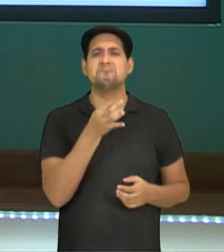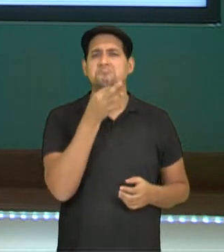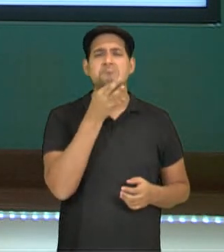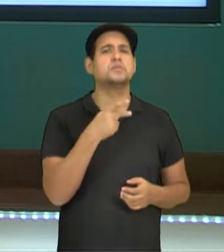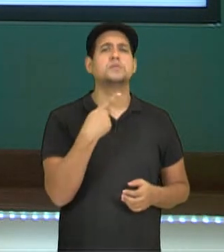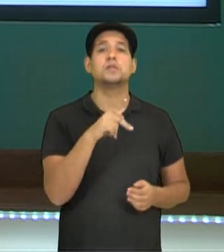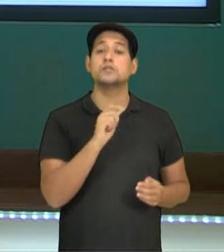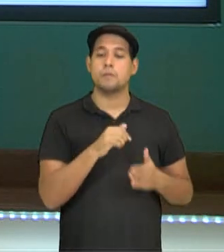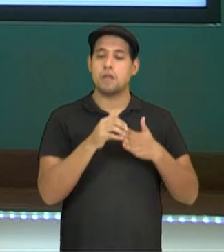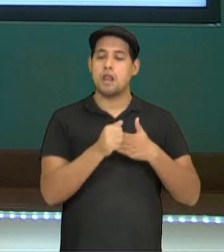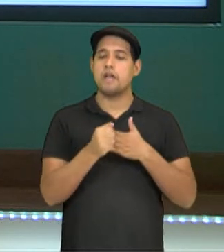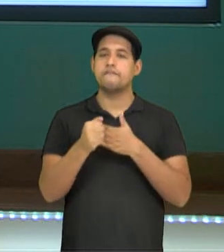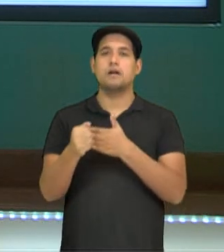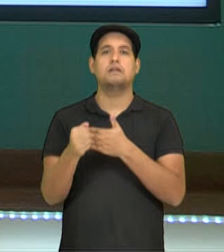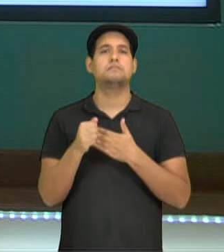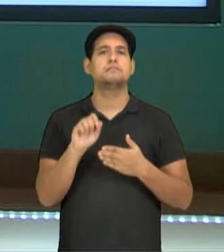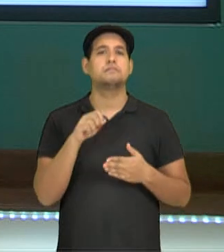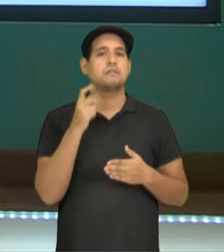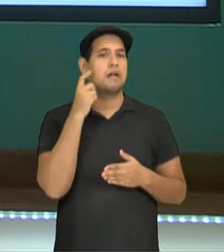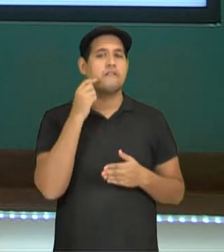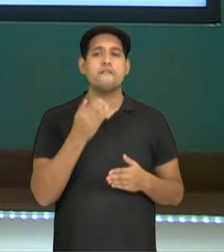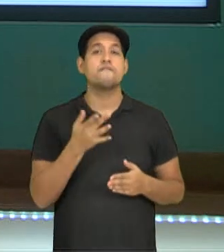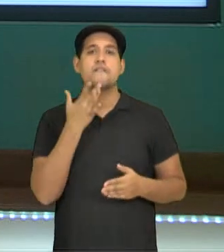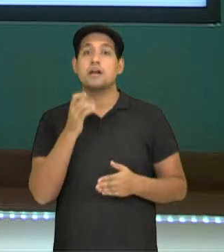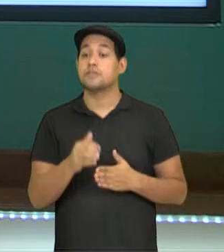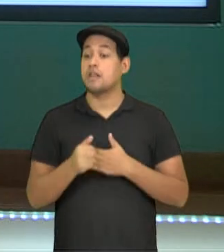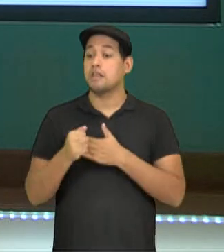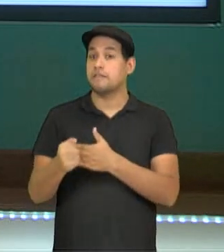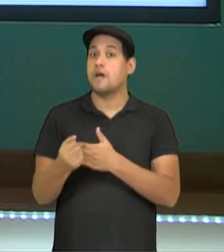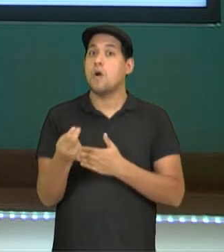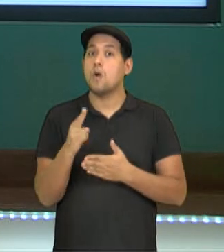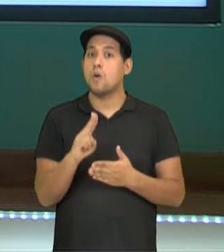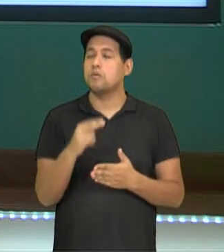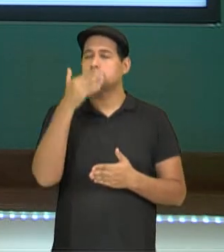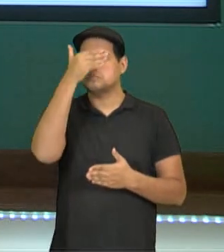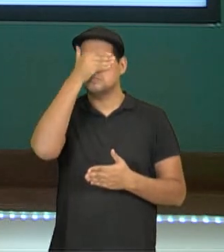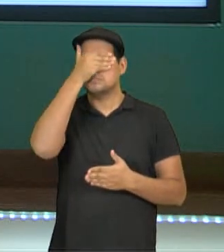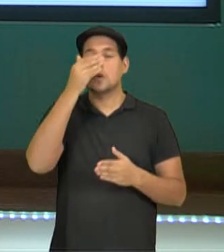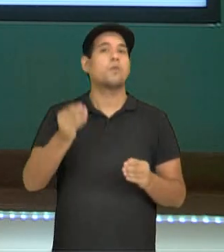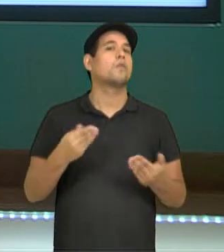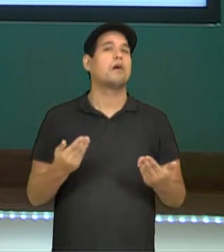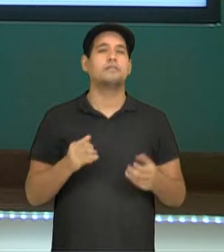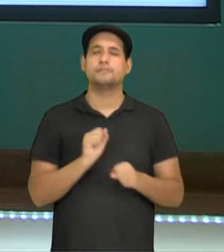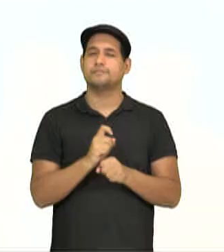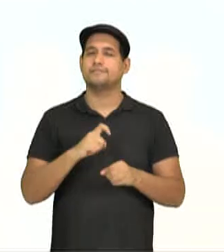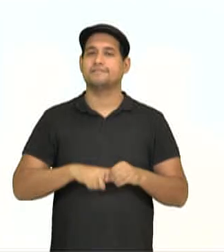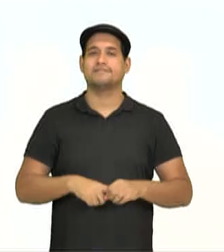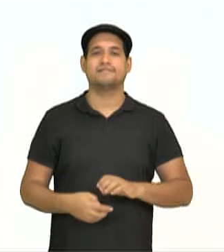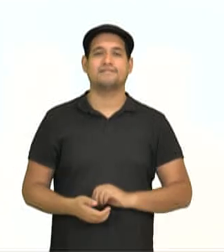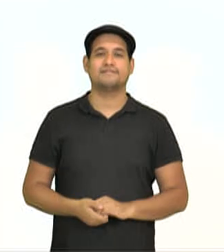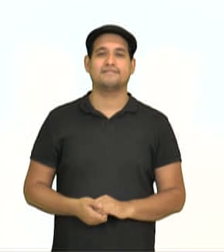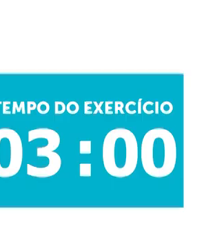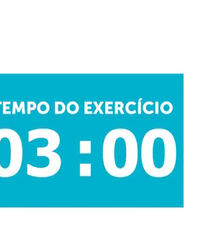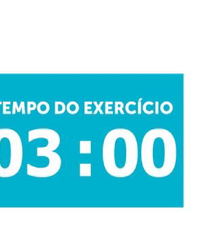relação ao guiar e o ser guiado. O que que vocês acharam mais fácil? O guiar ou o ser guiado? Já voltamos.